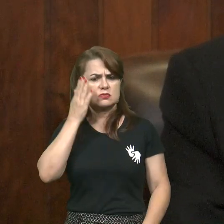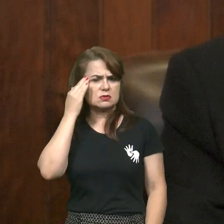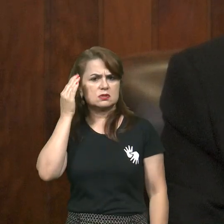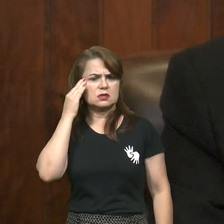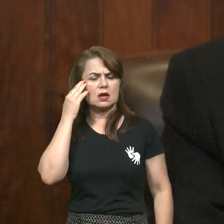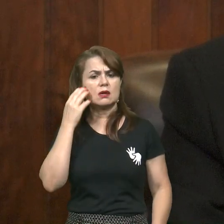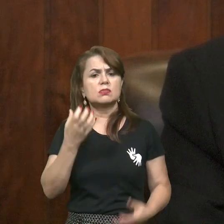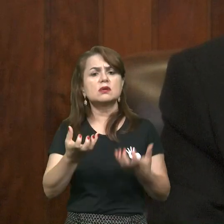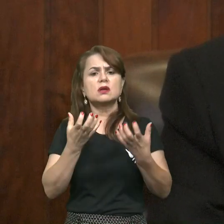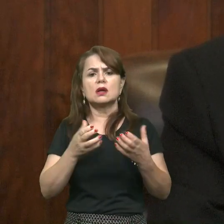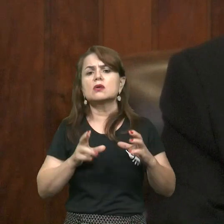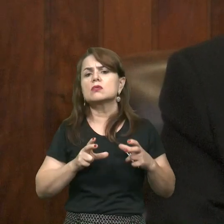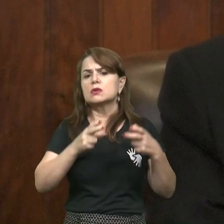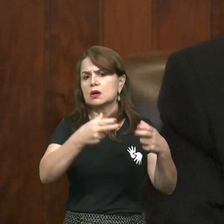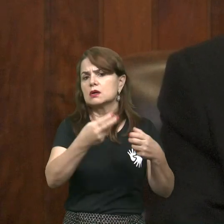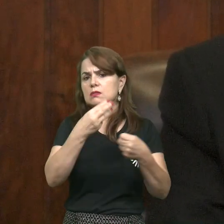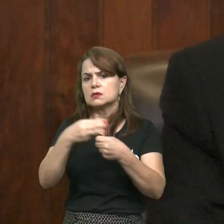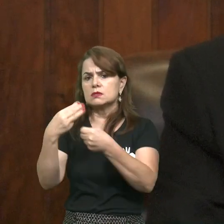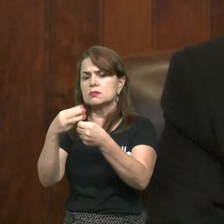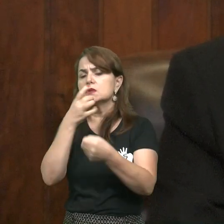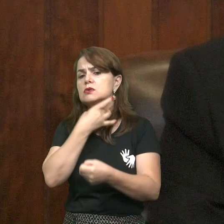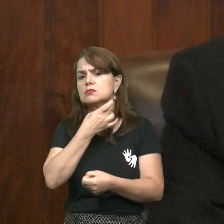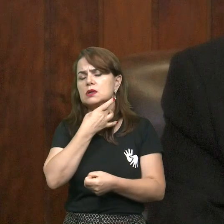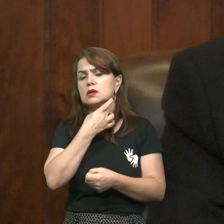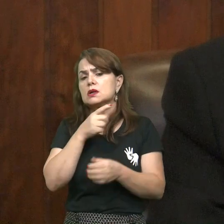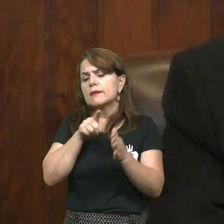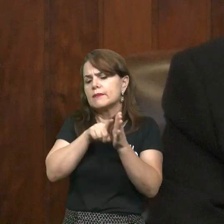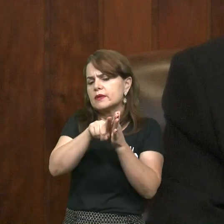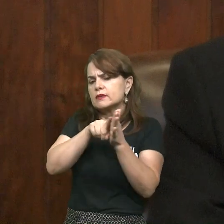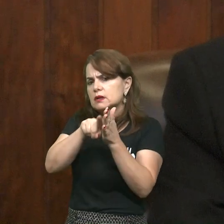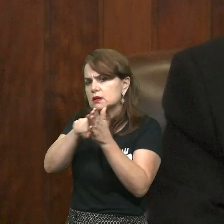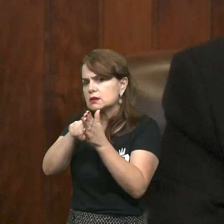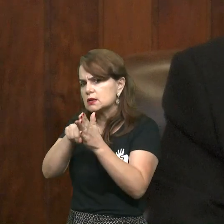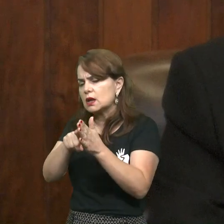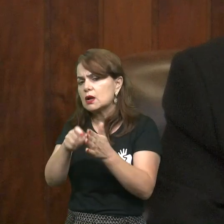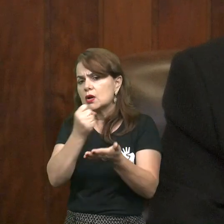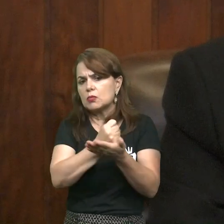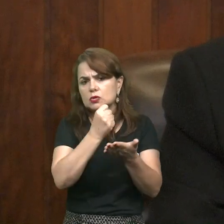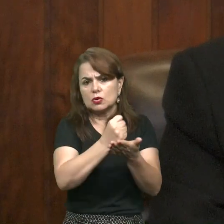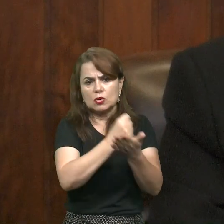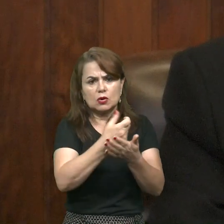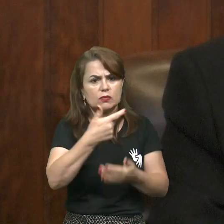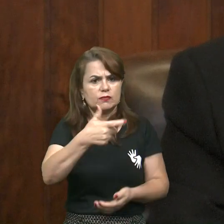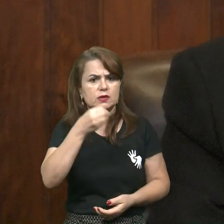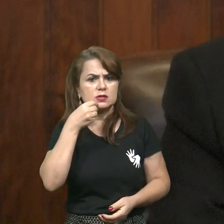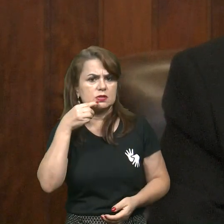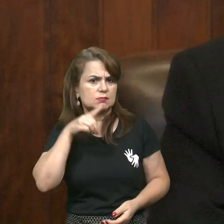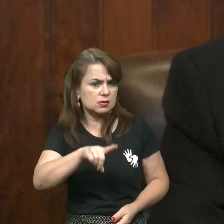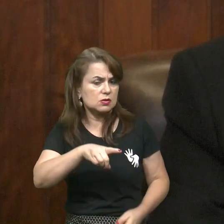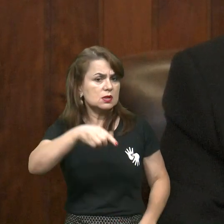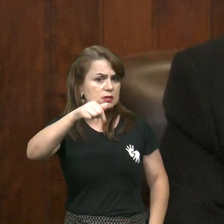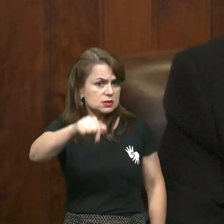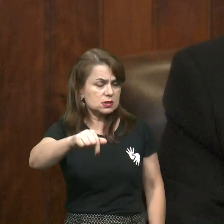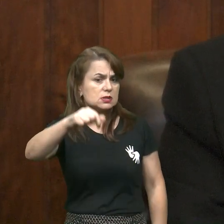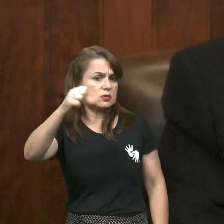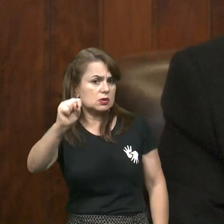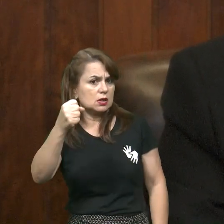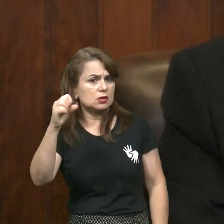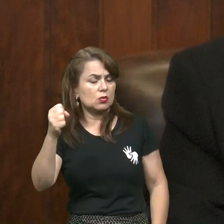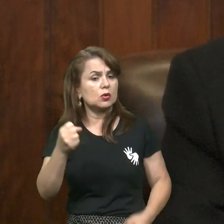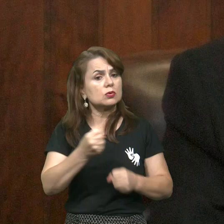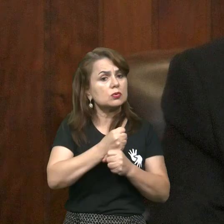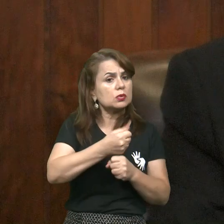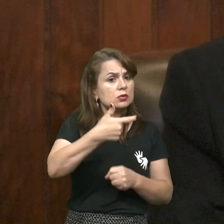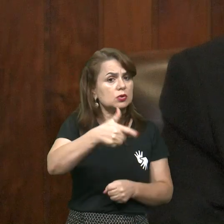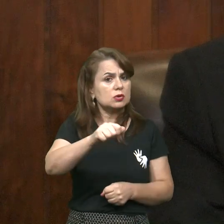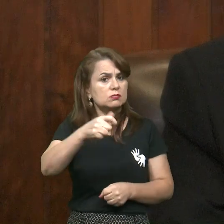solicita à Câmara Municipal de Marília a análise do protocolo municipal número 20.788 de 2020 e demais